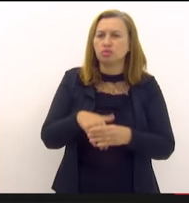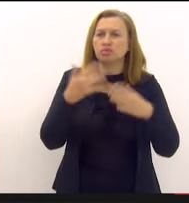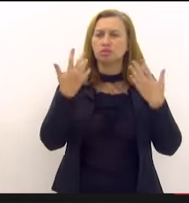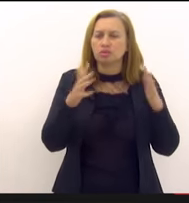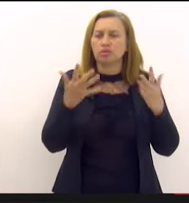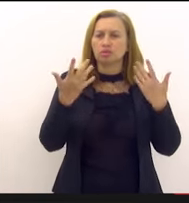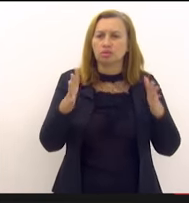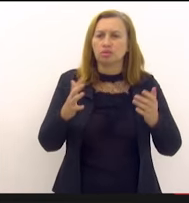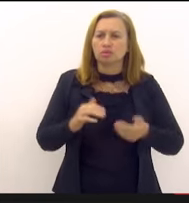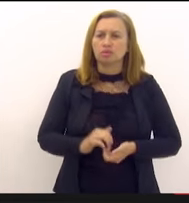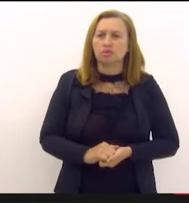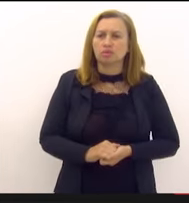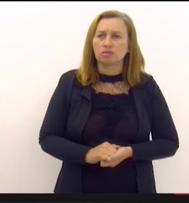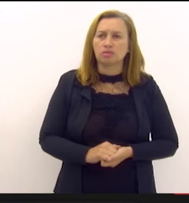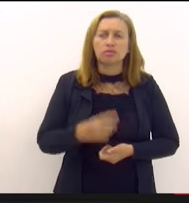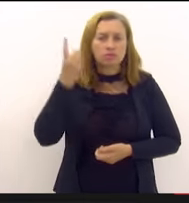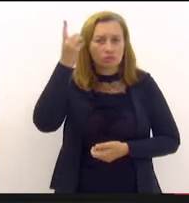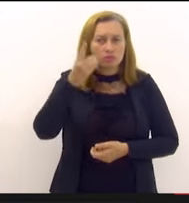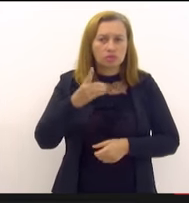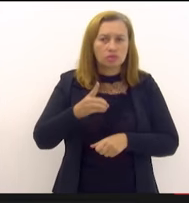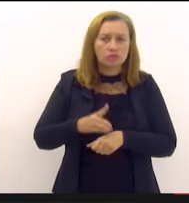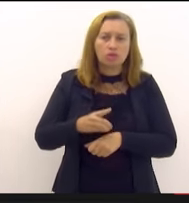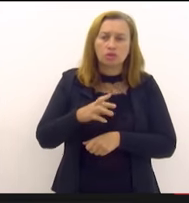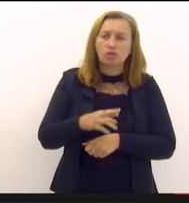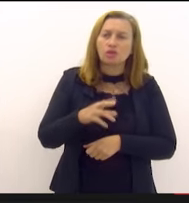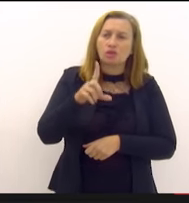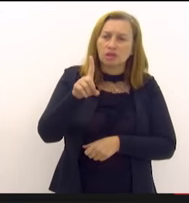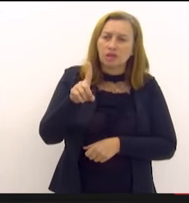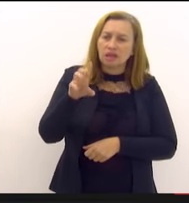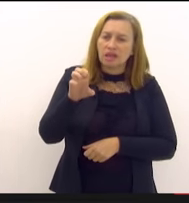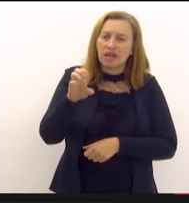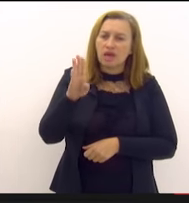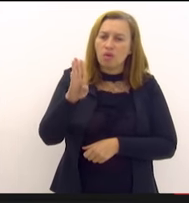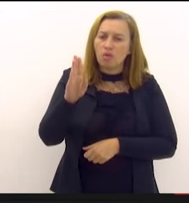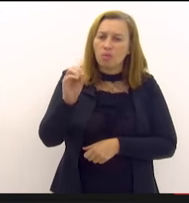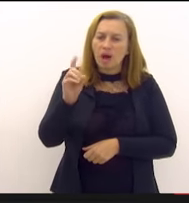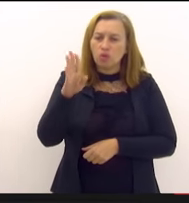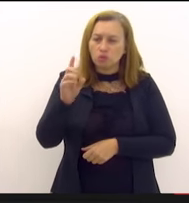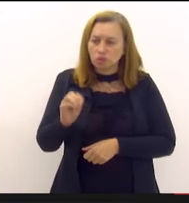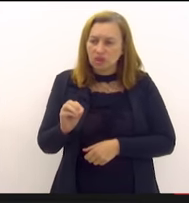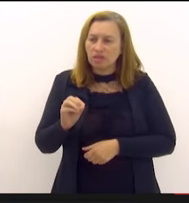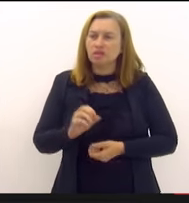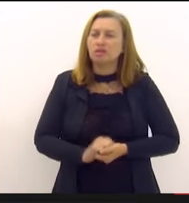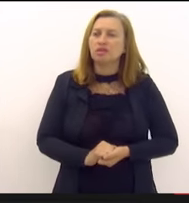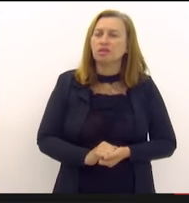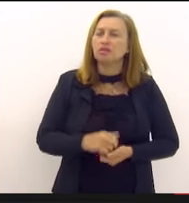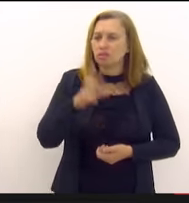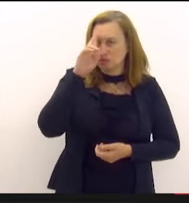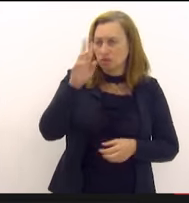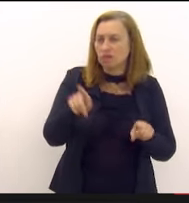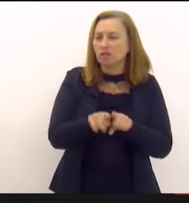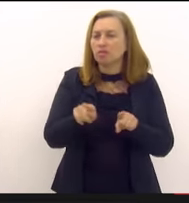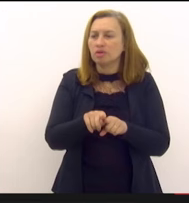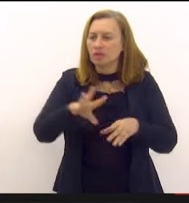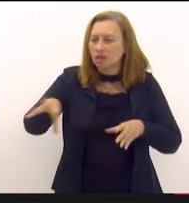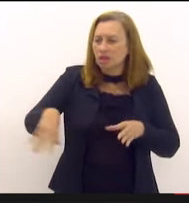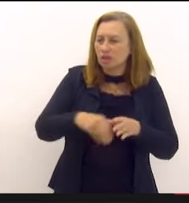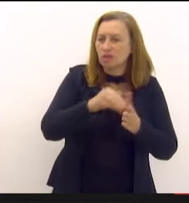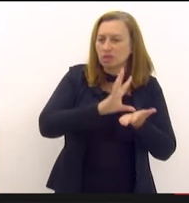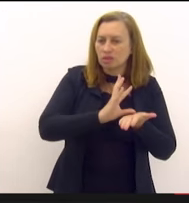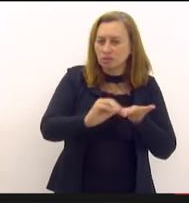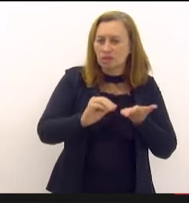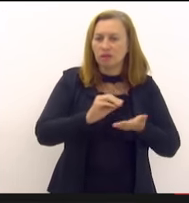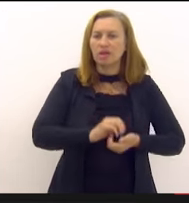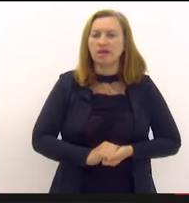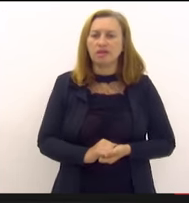parabenizar o doutor Deodalto, nosso deputado, e o senhor também, por ter colocado em pauta esse grande